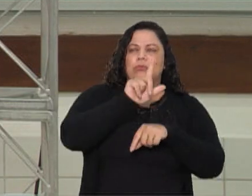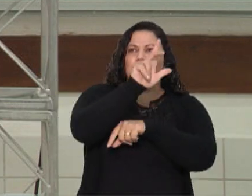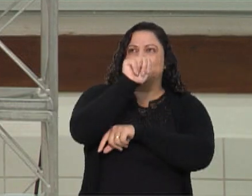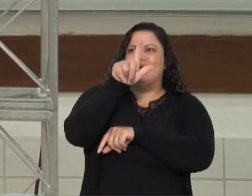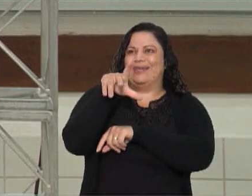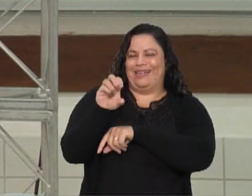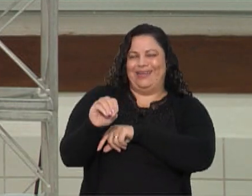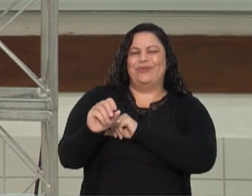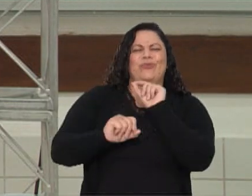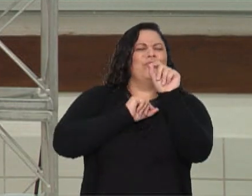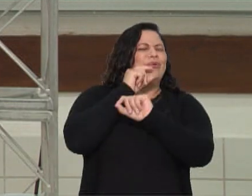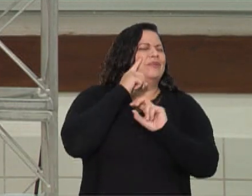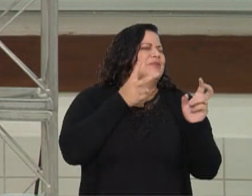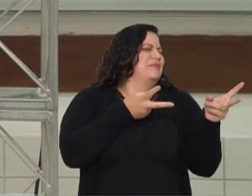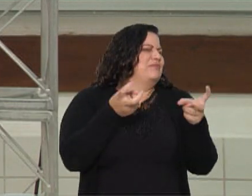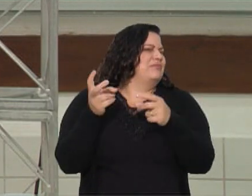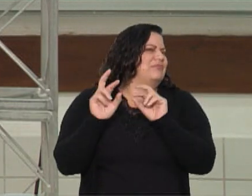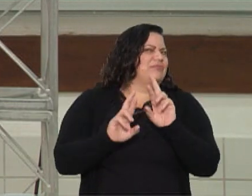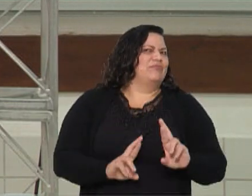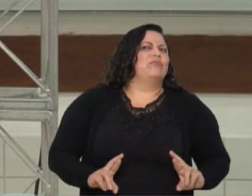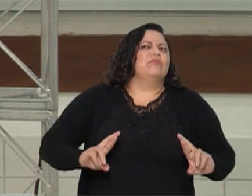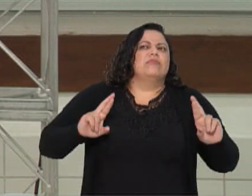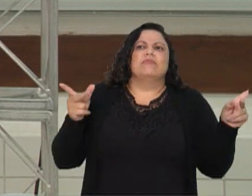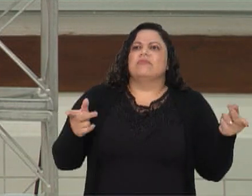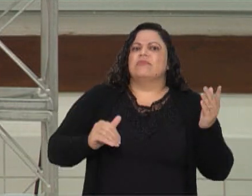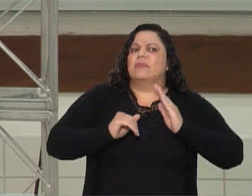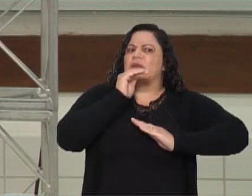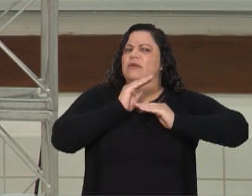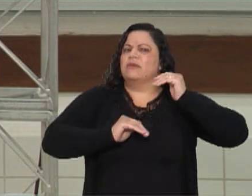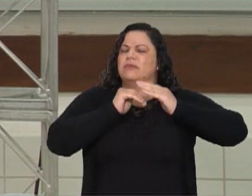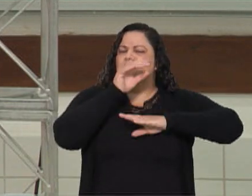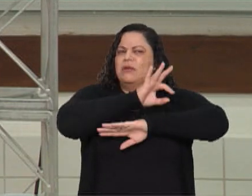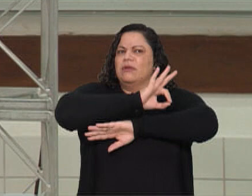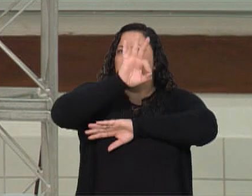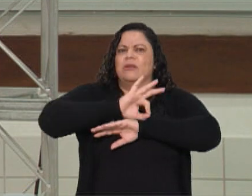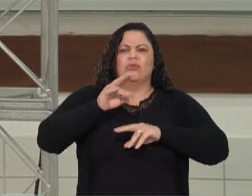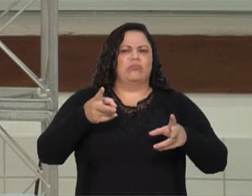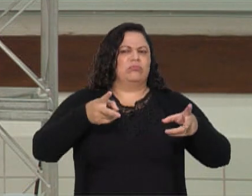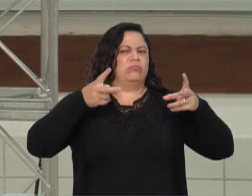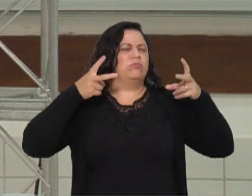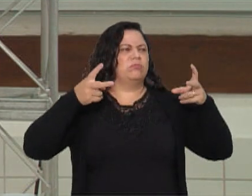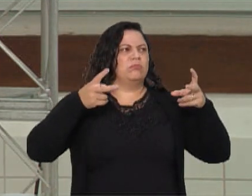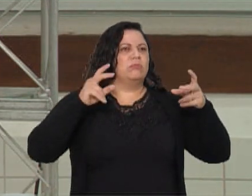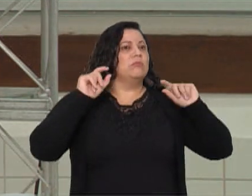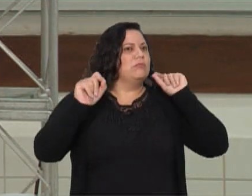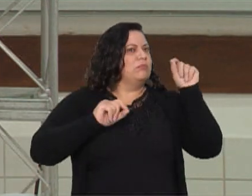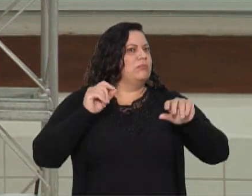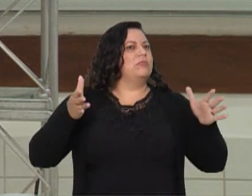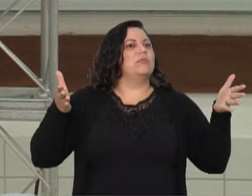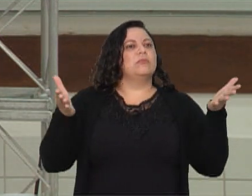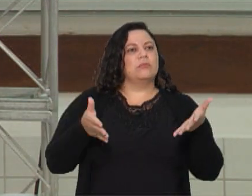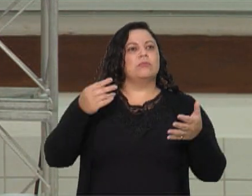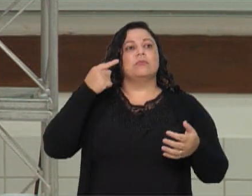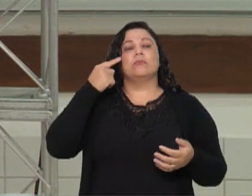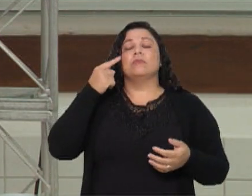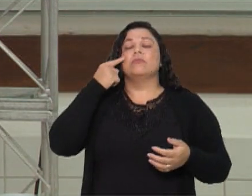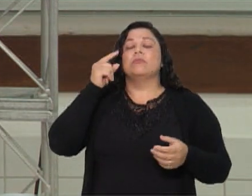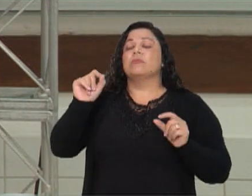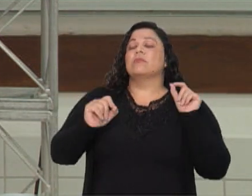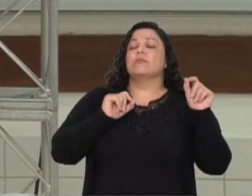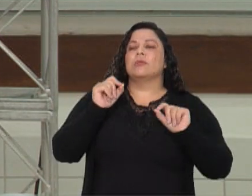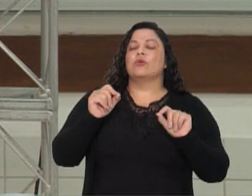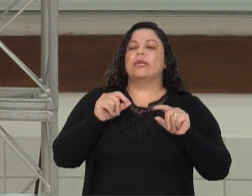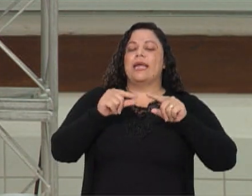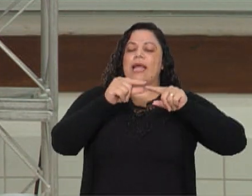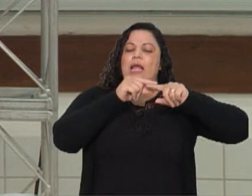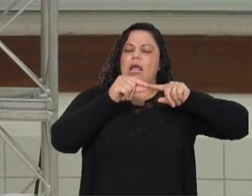de diferente nessa construção? Assim, o que chama a atenção de vocês? Vocês já viram assim que ele tem duas pontas,